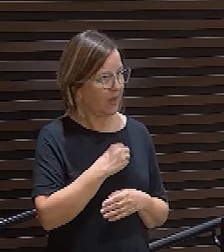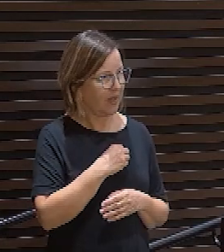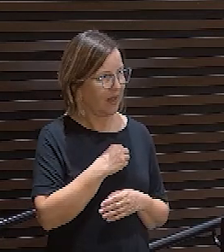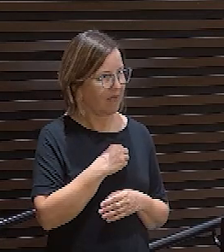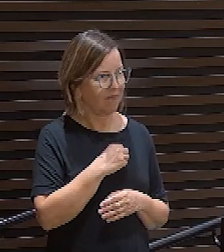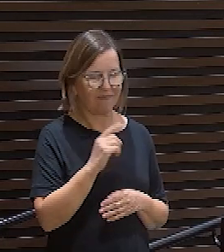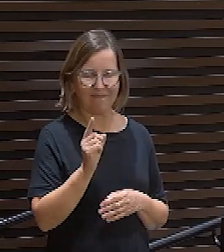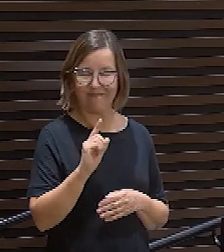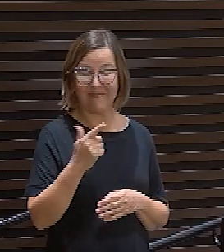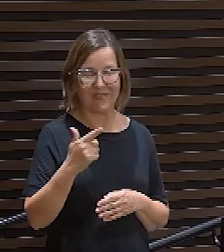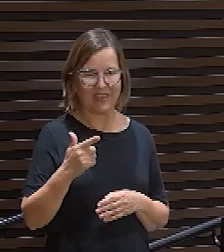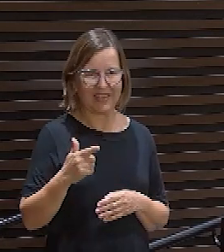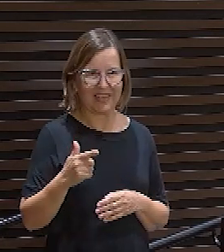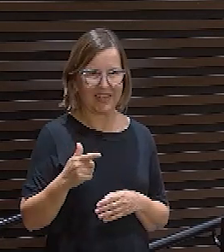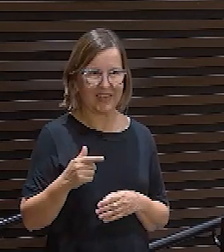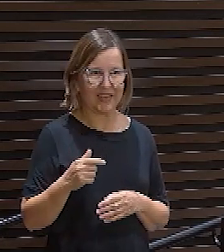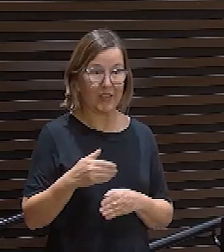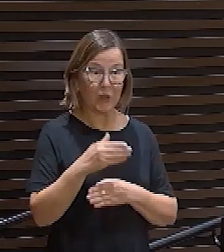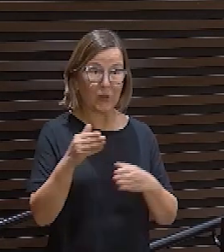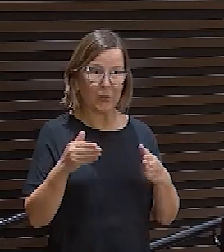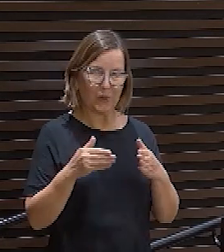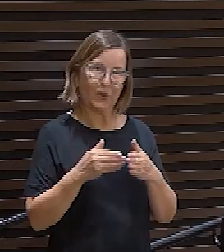desse pecador, desse Bruno.